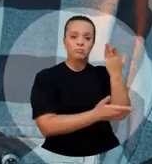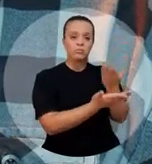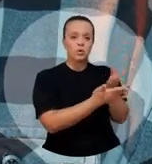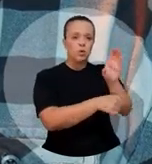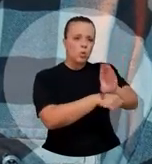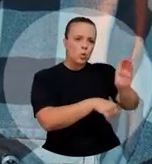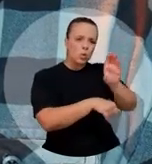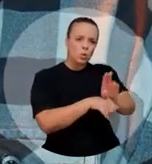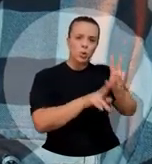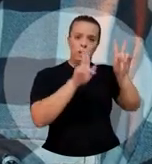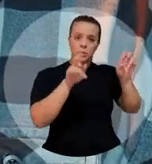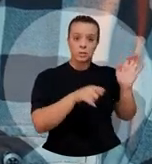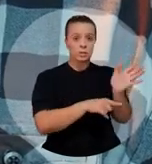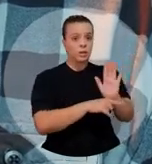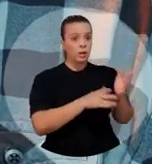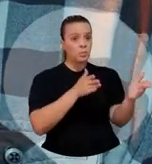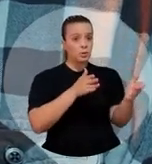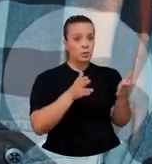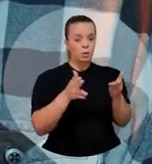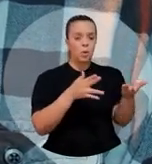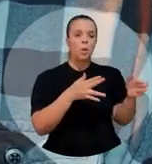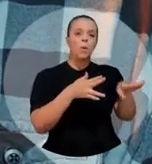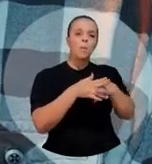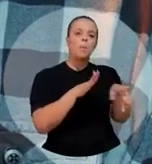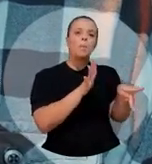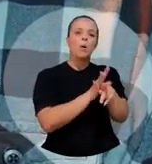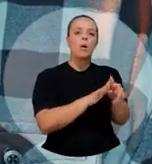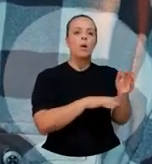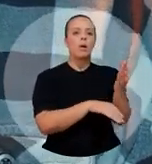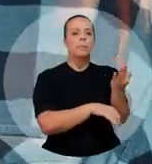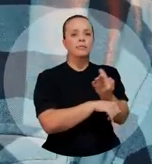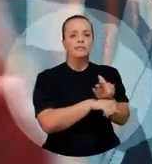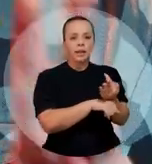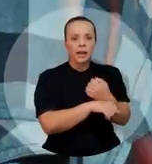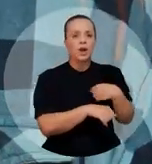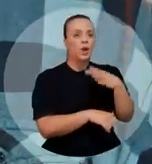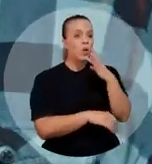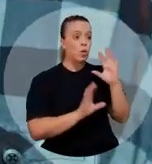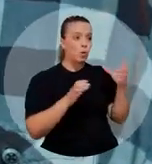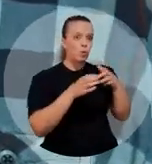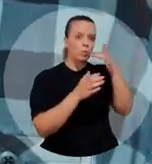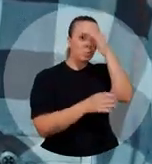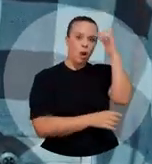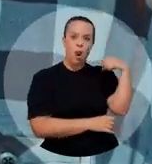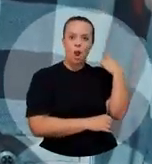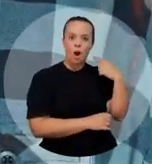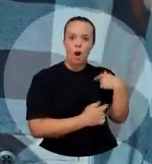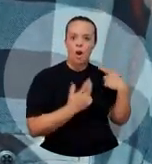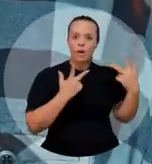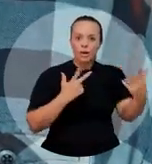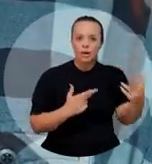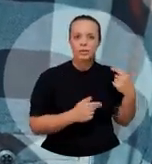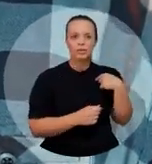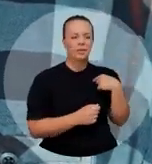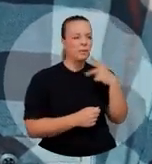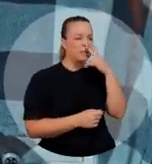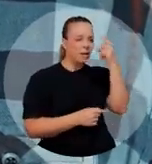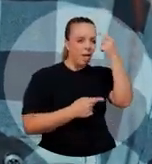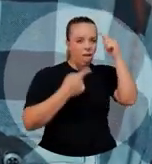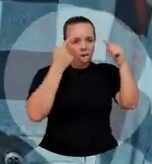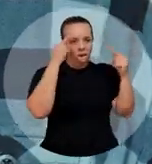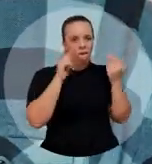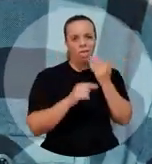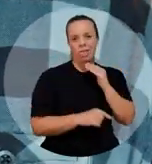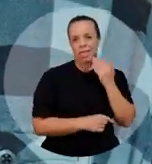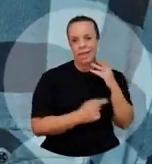de cinema de férias. Conheci uma galera meio maluca também, igual eu, com umas ideias meio tortas, apesar